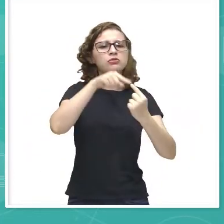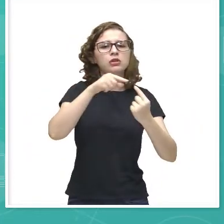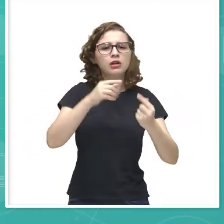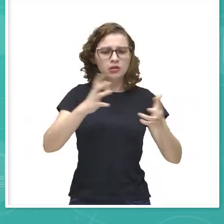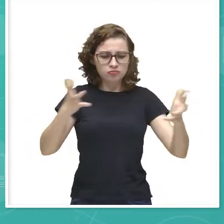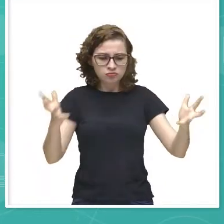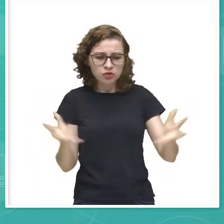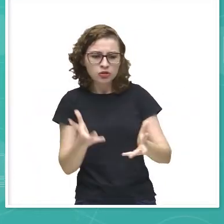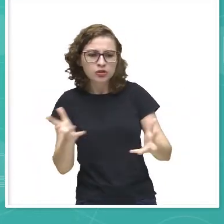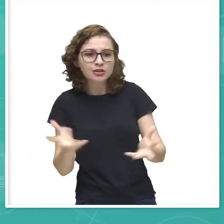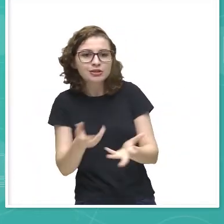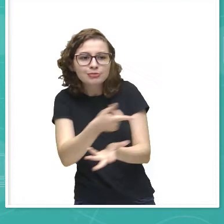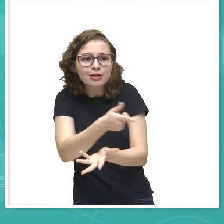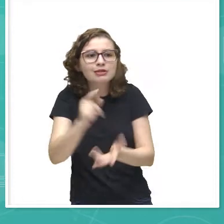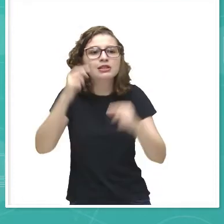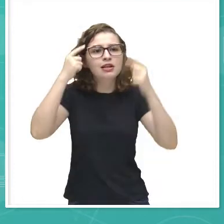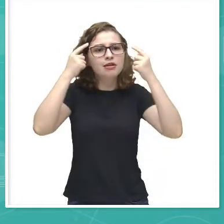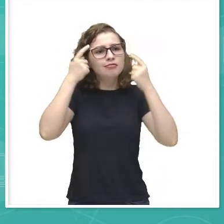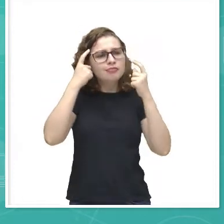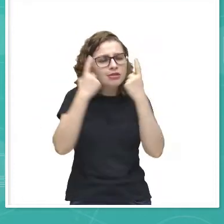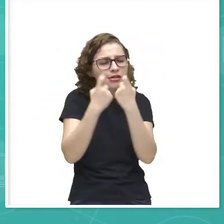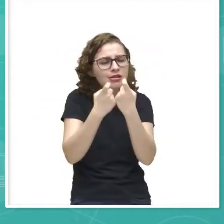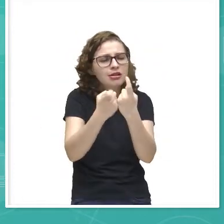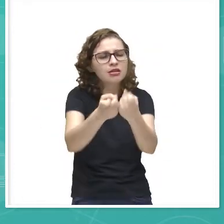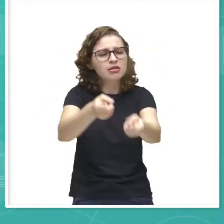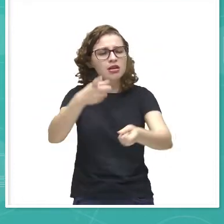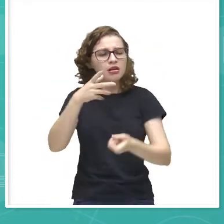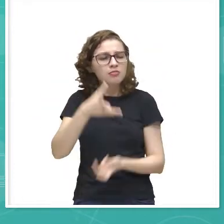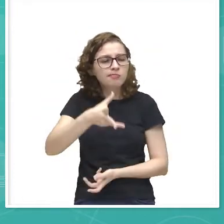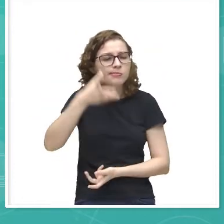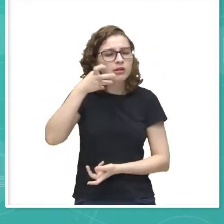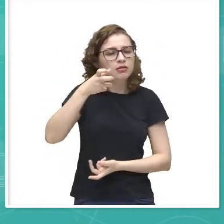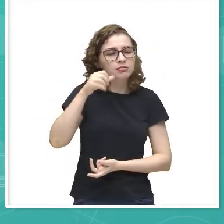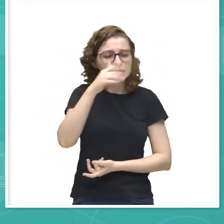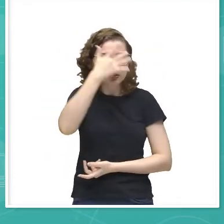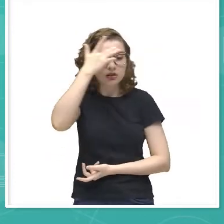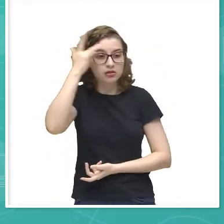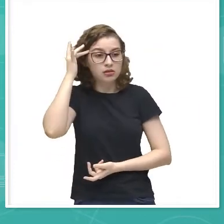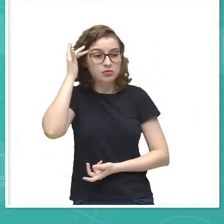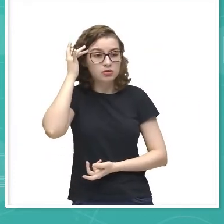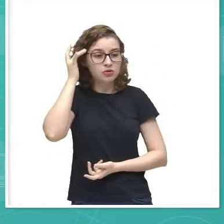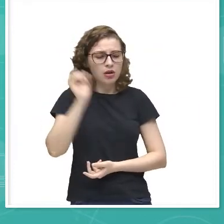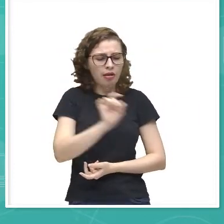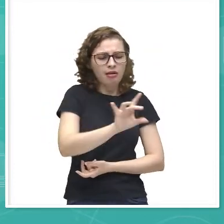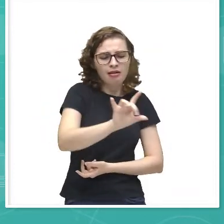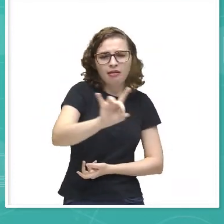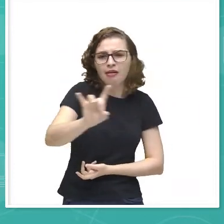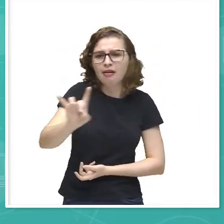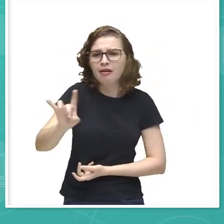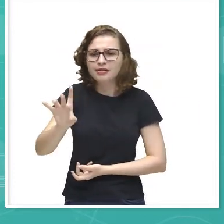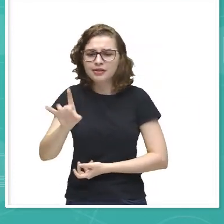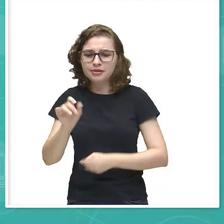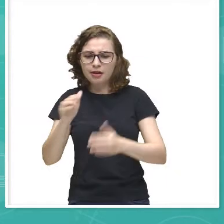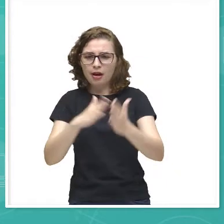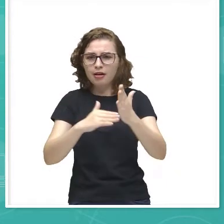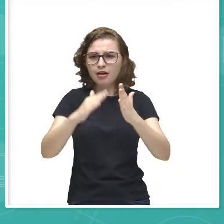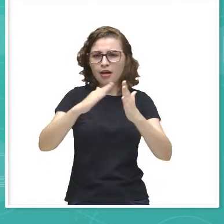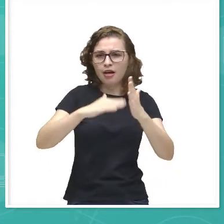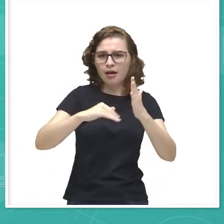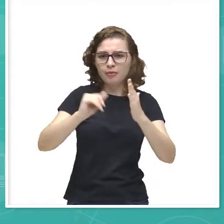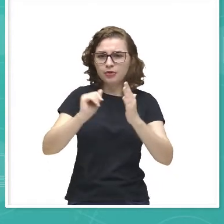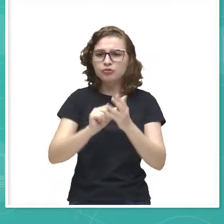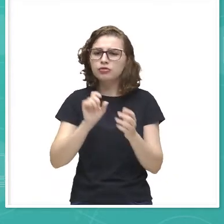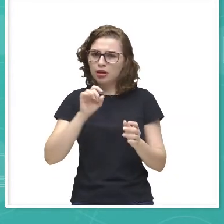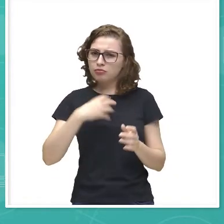estimular esses interesses de consciência em um ou mais espectadores. E cada obra de arte possui um significado único e